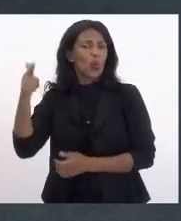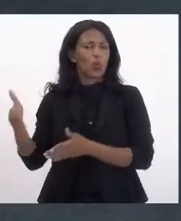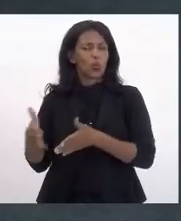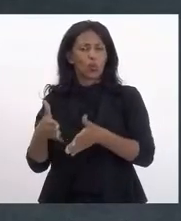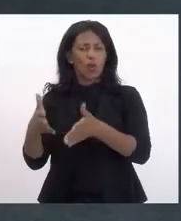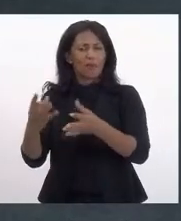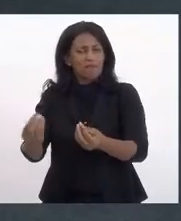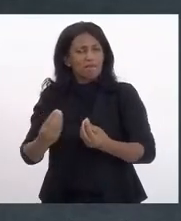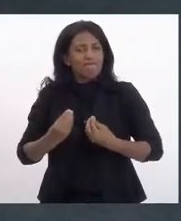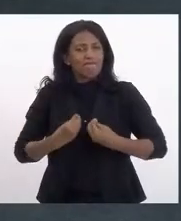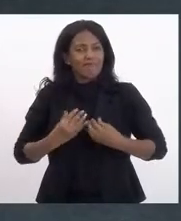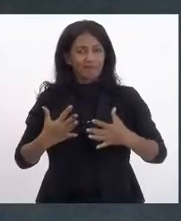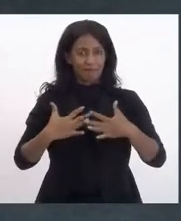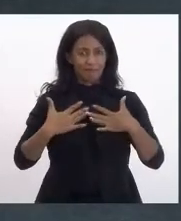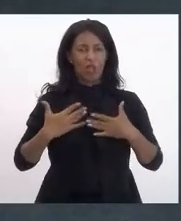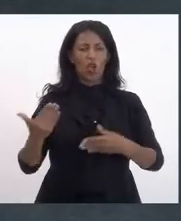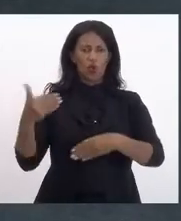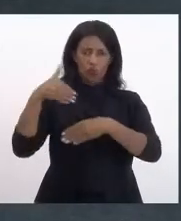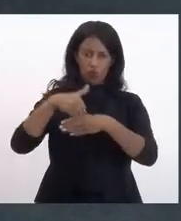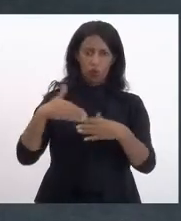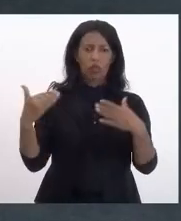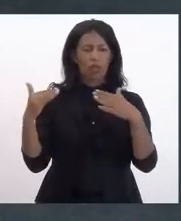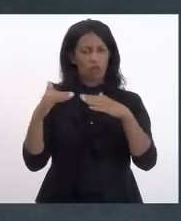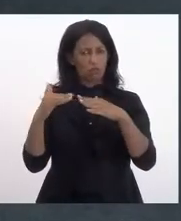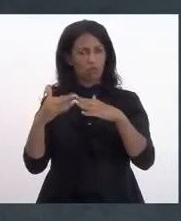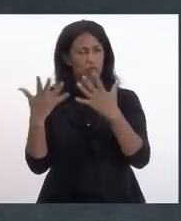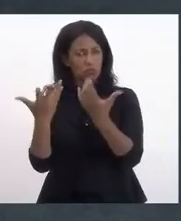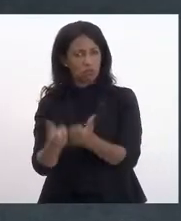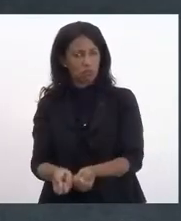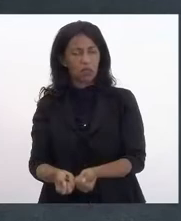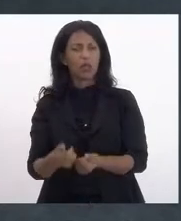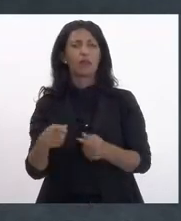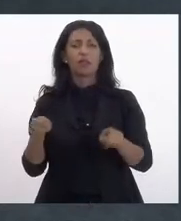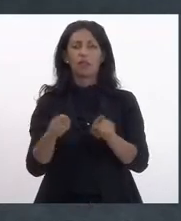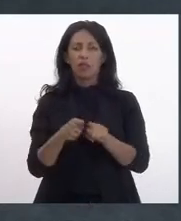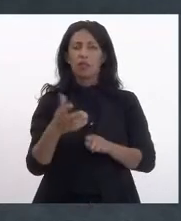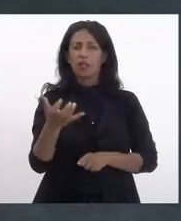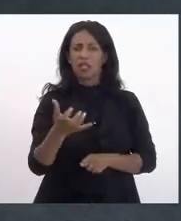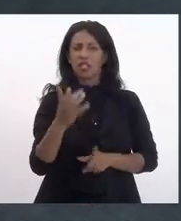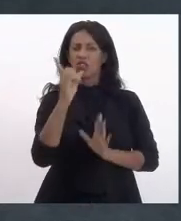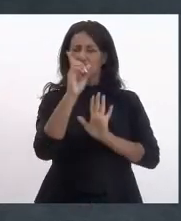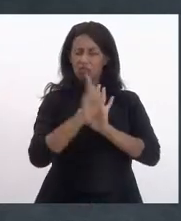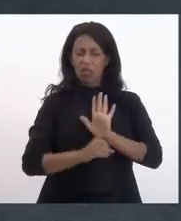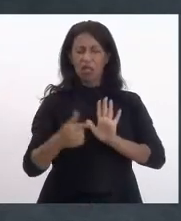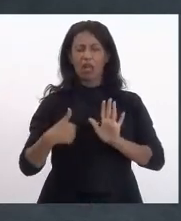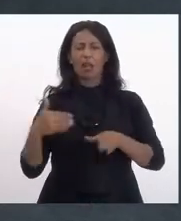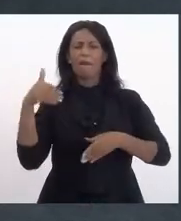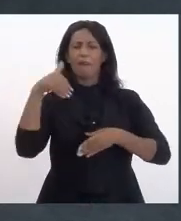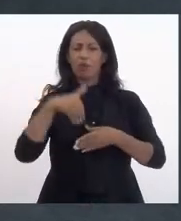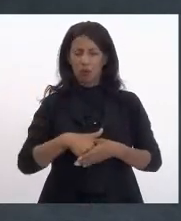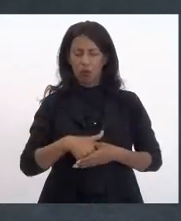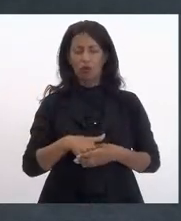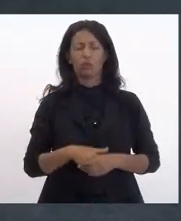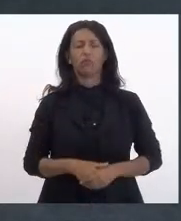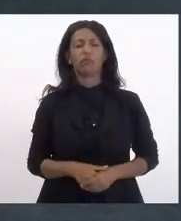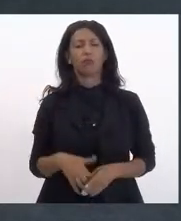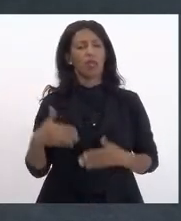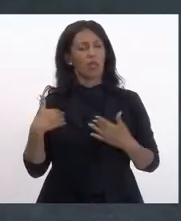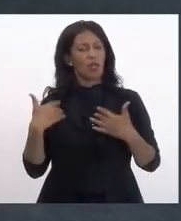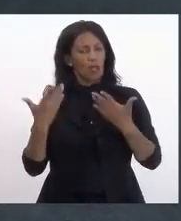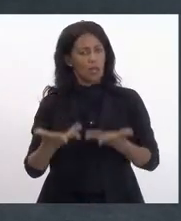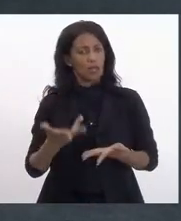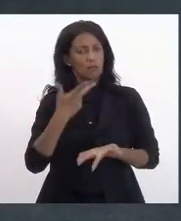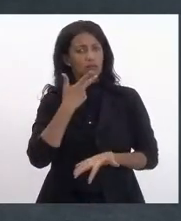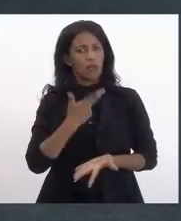muito contente, votei favorável e fiz questão de declarar o meu voto enfaticamente. Era essa a